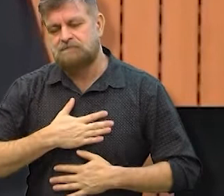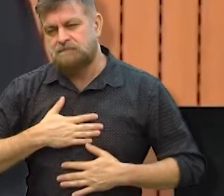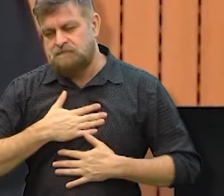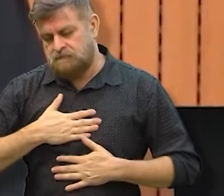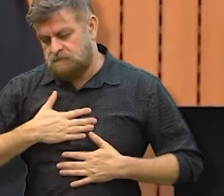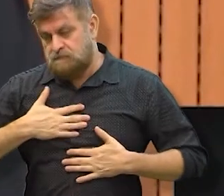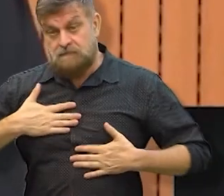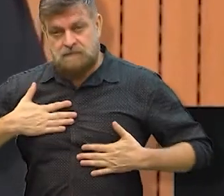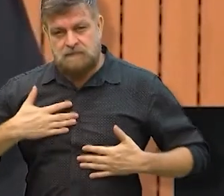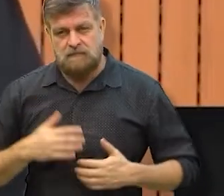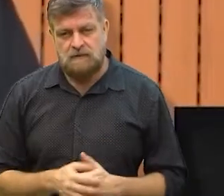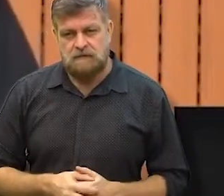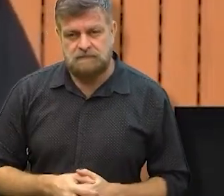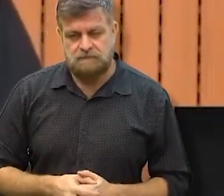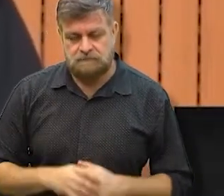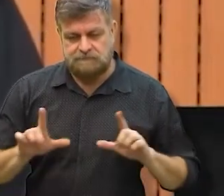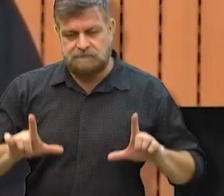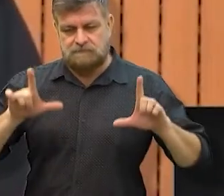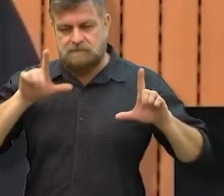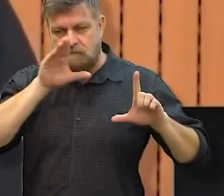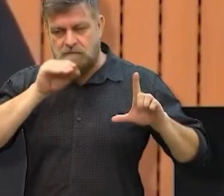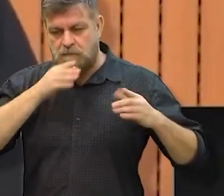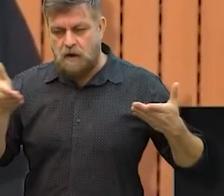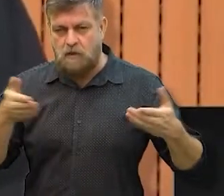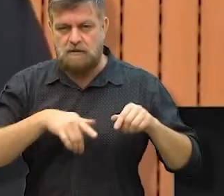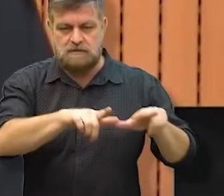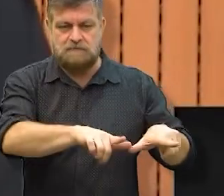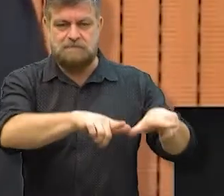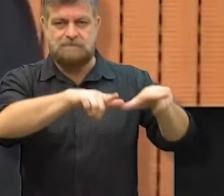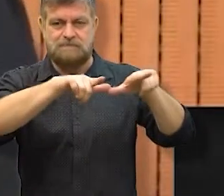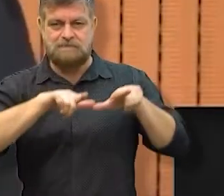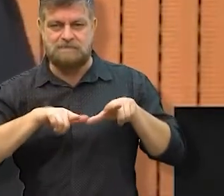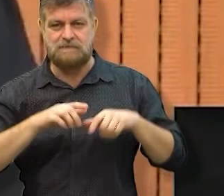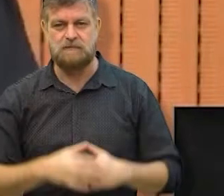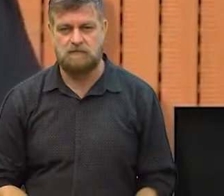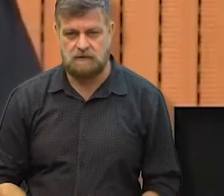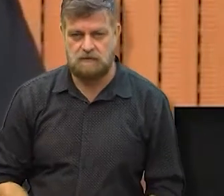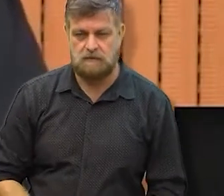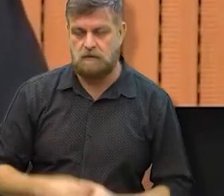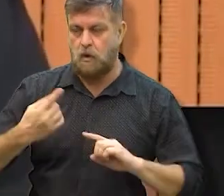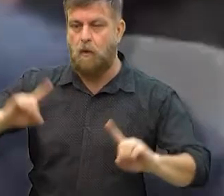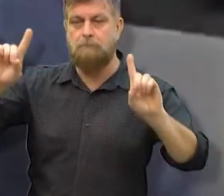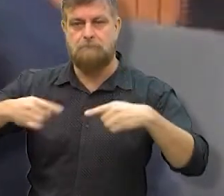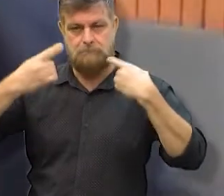e isso me traz uma alegria imensa estar aqui hoje recebendo essa